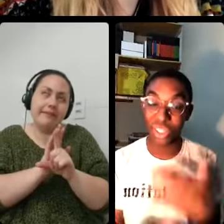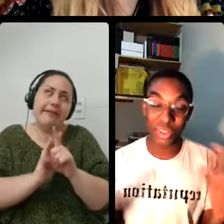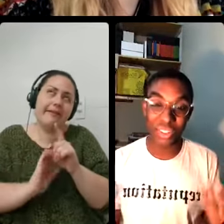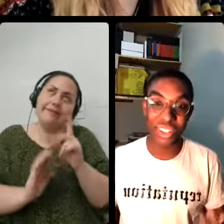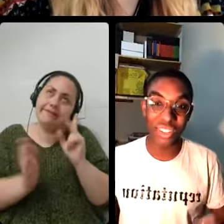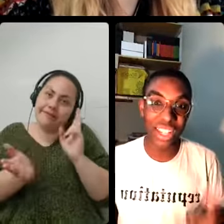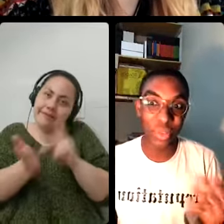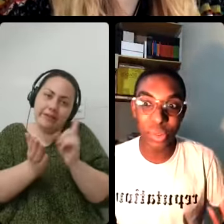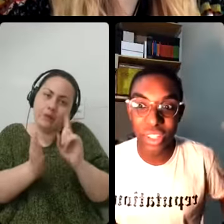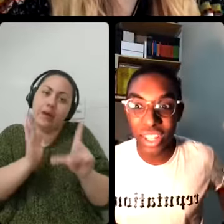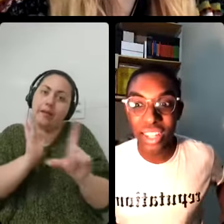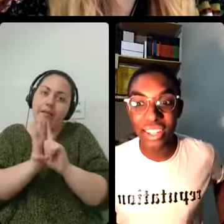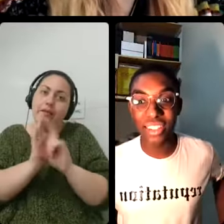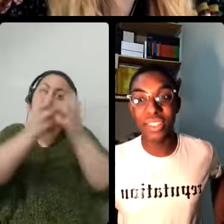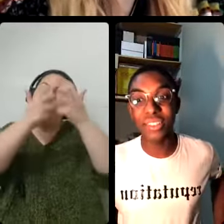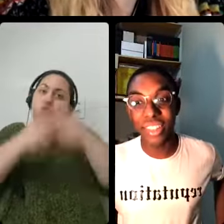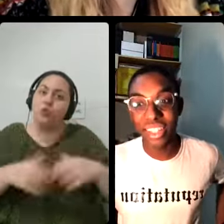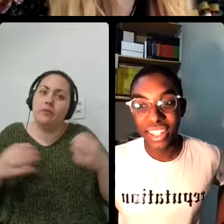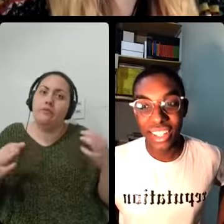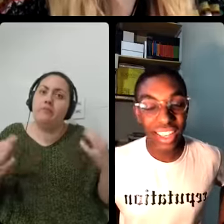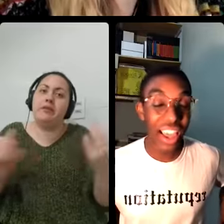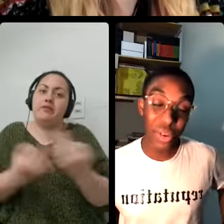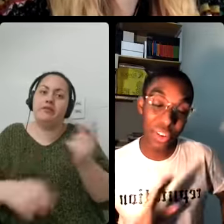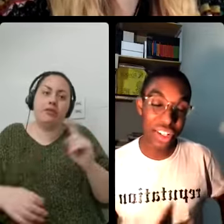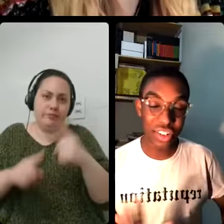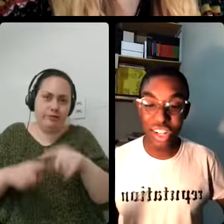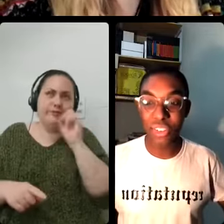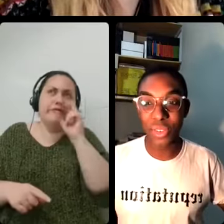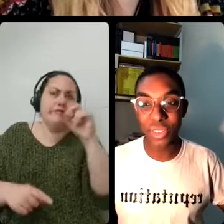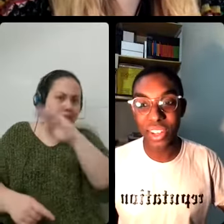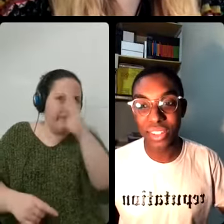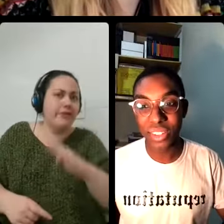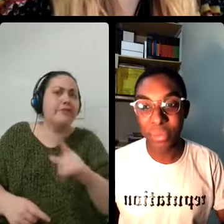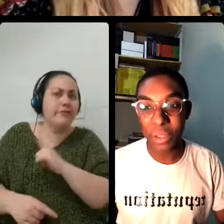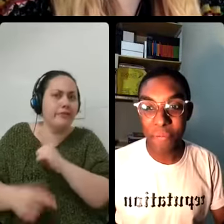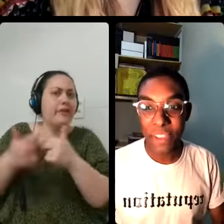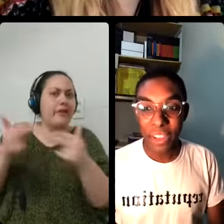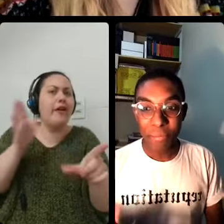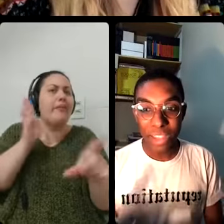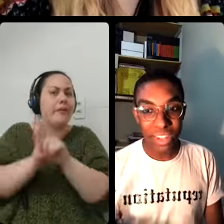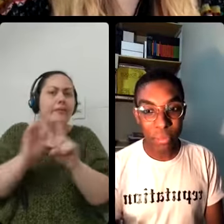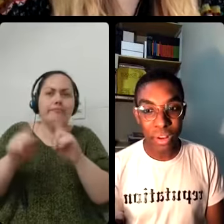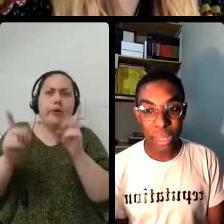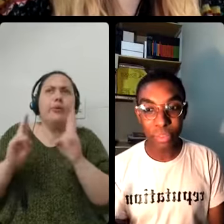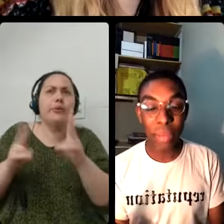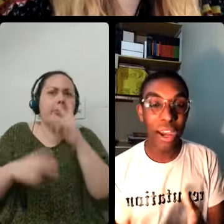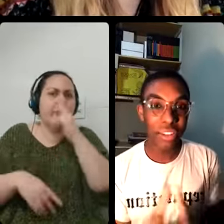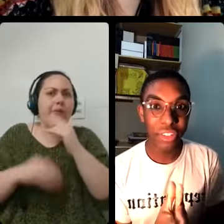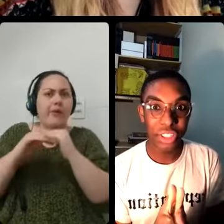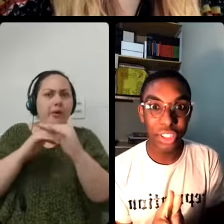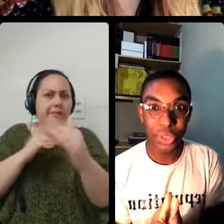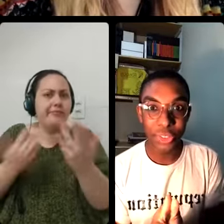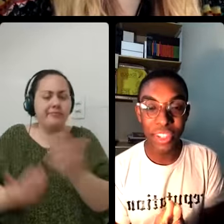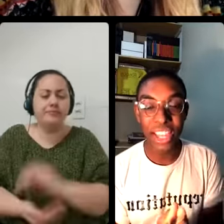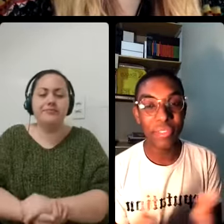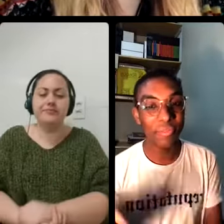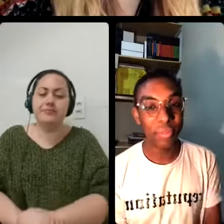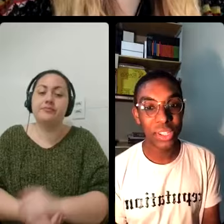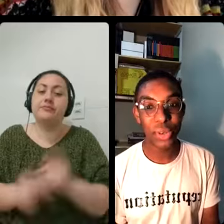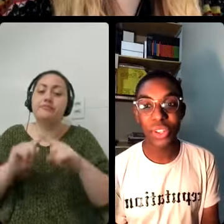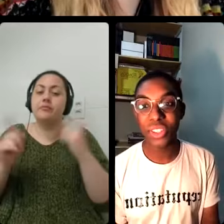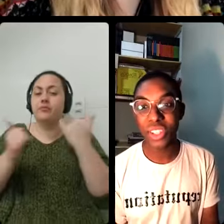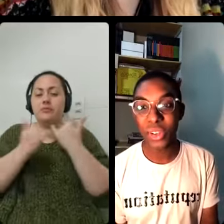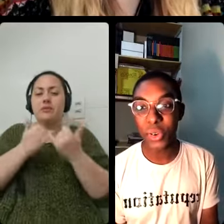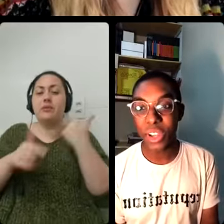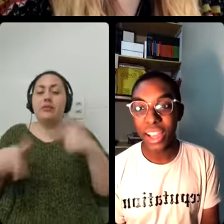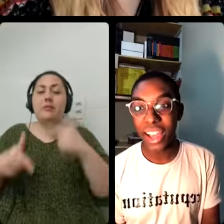tudo que está acontecendo e nada muda. Então, é algo que a gente leva em consideração também. Mas ali, por exemplo, trabalho infantil, né?